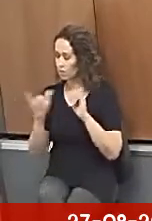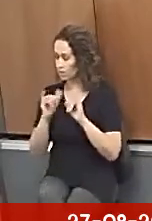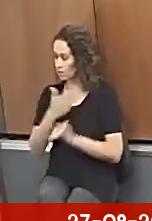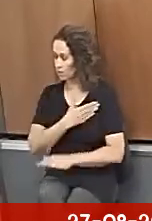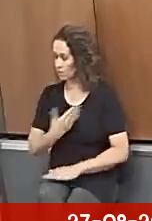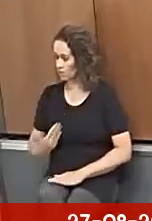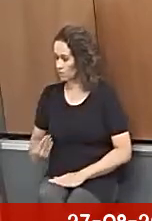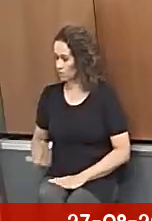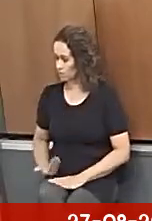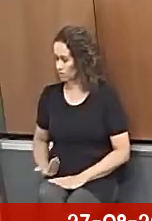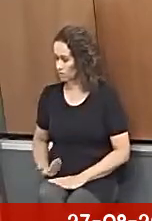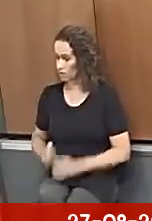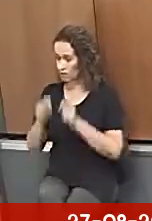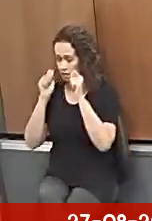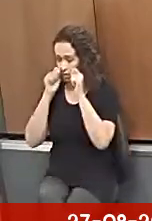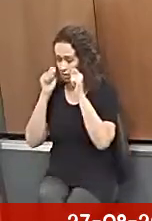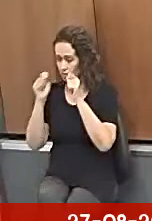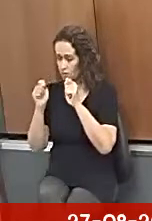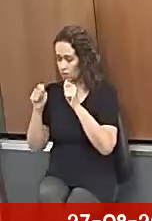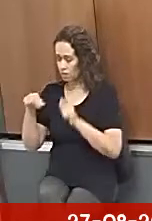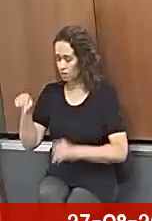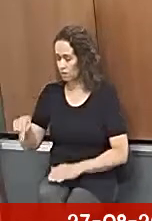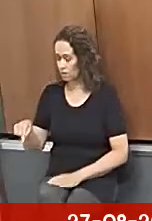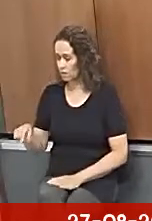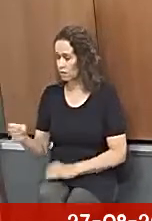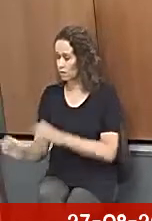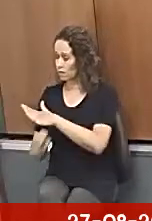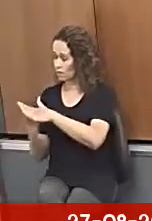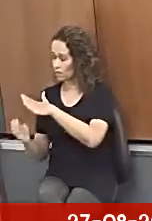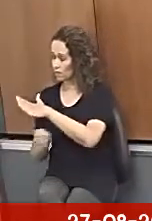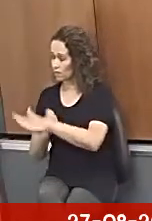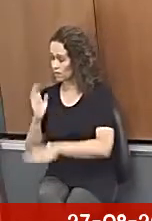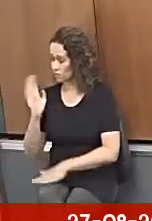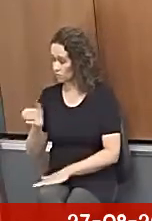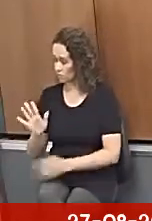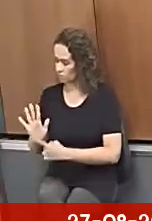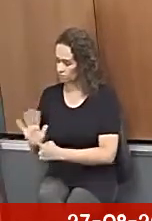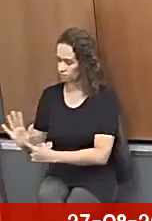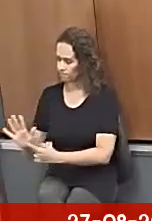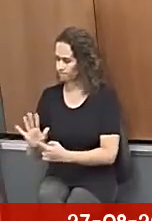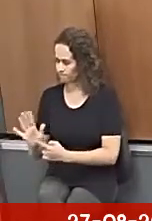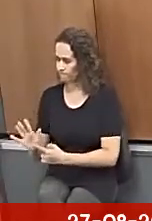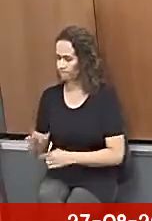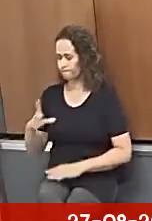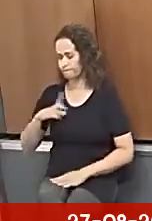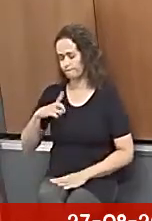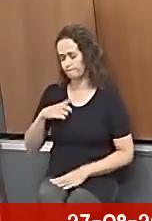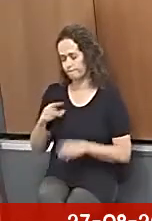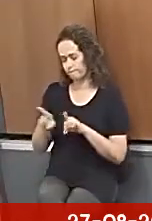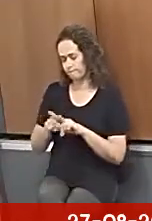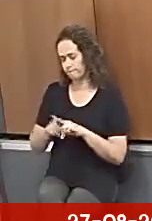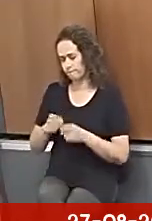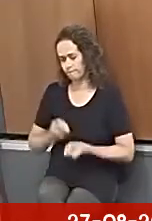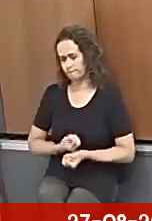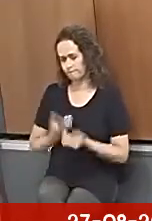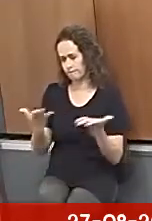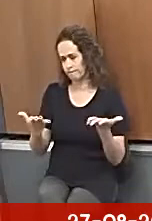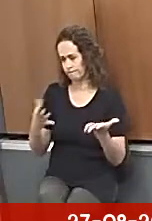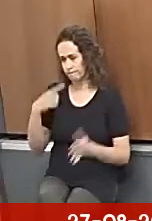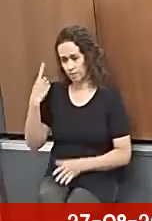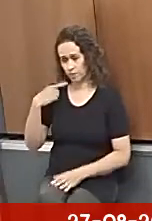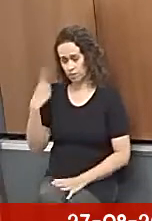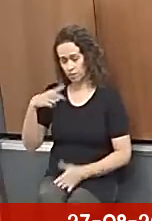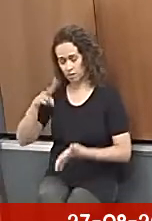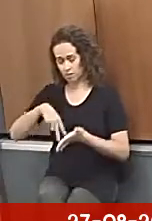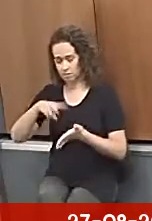assessoria da minas arena fez eu trouxe aqui também tem à disposição dos deputados nem a gente vai colocar depois à disposição é